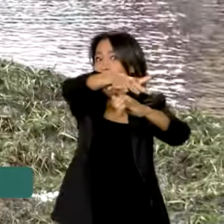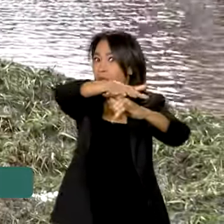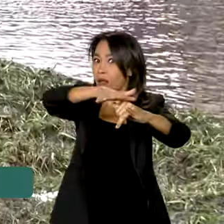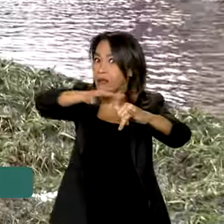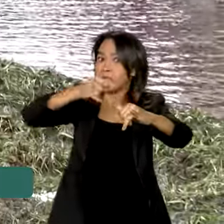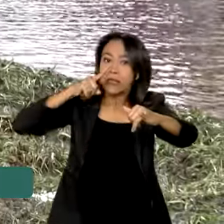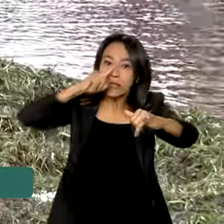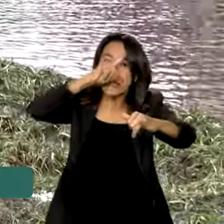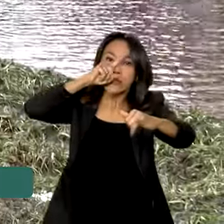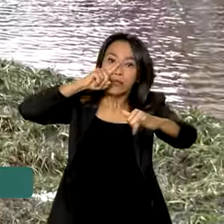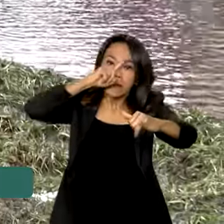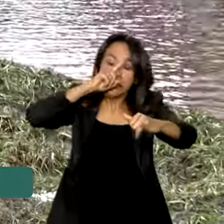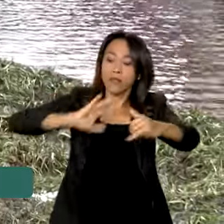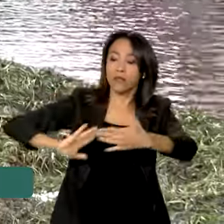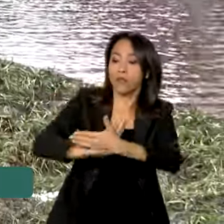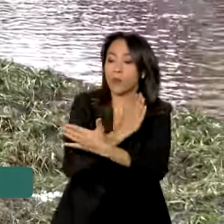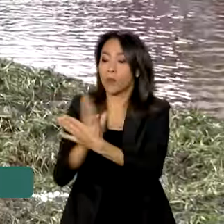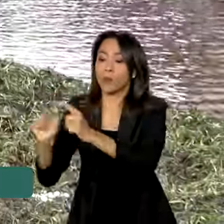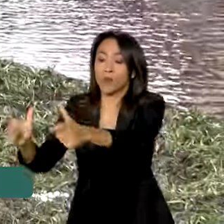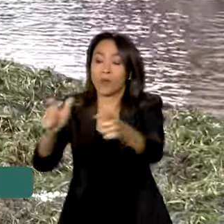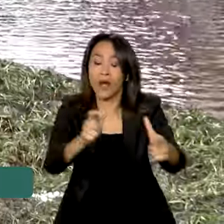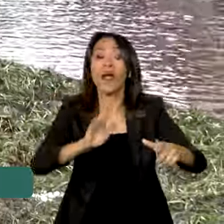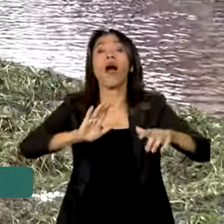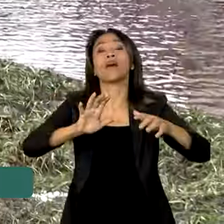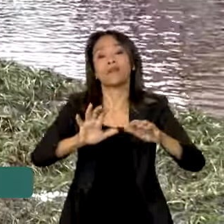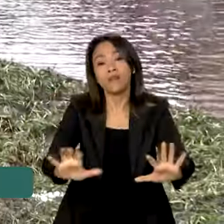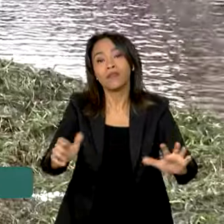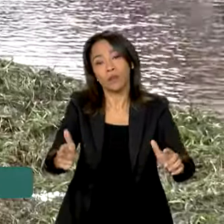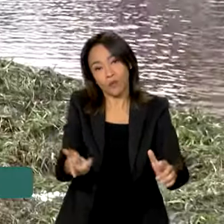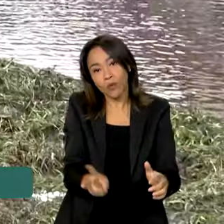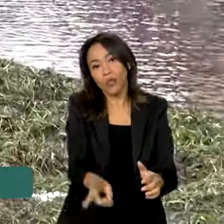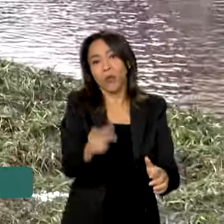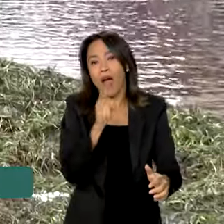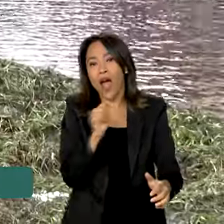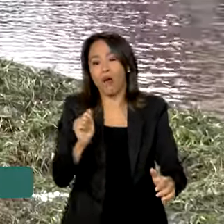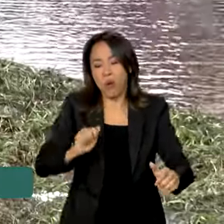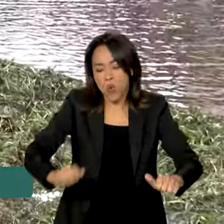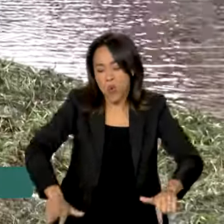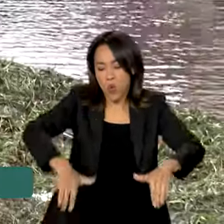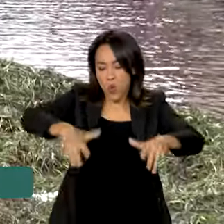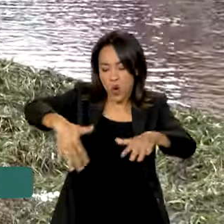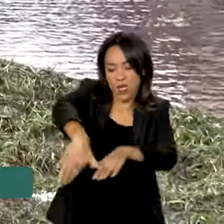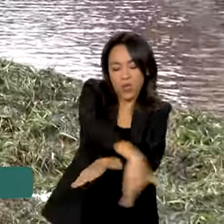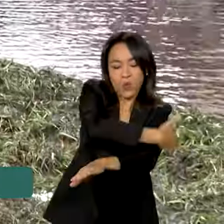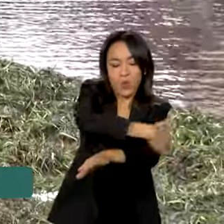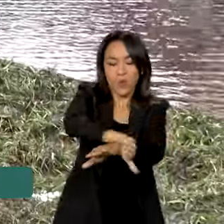em muitas regiões continua assim. Ruas inundadas e com as